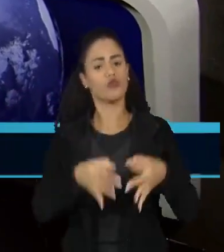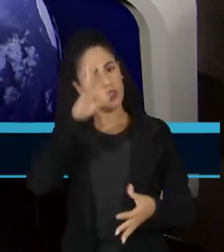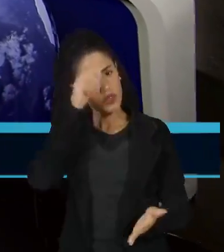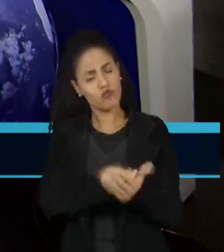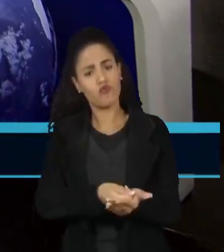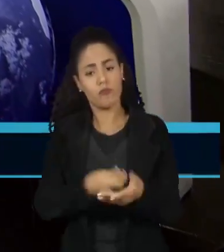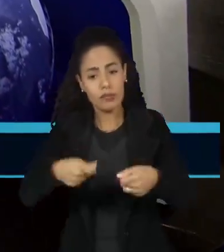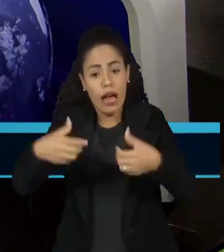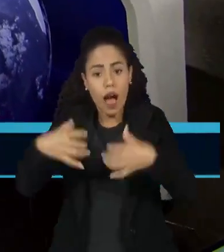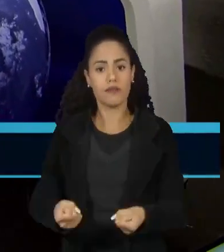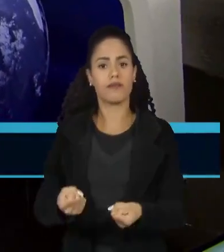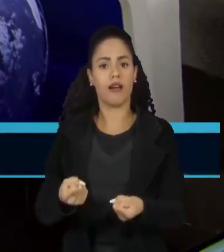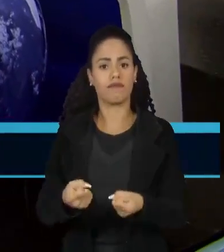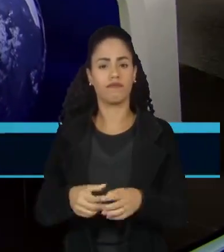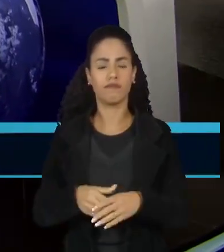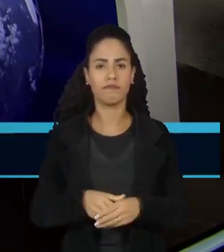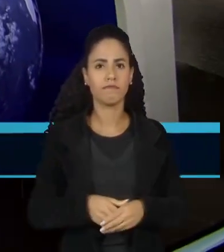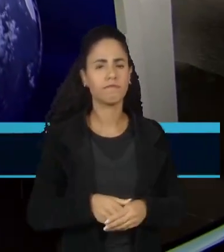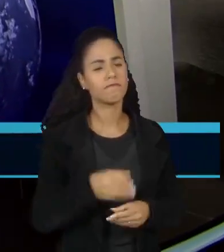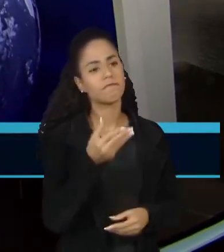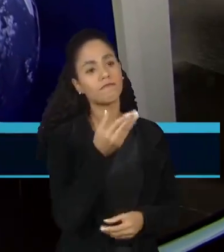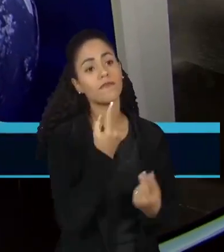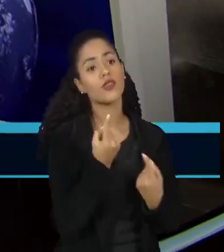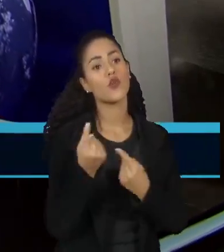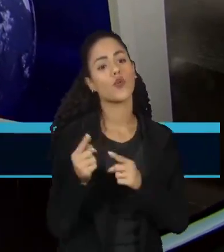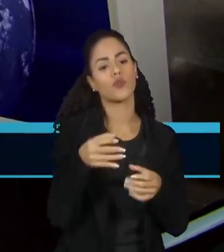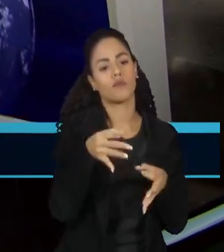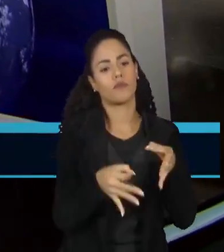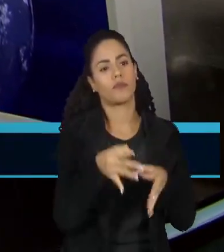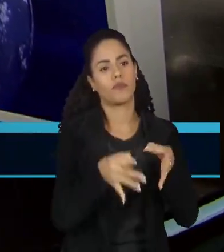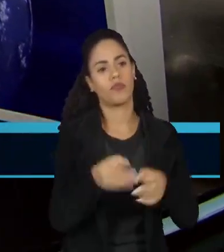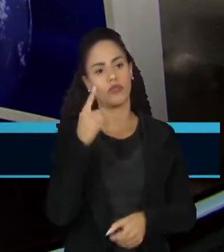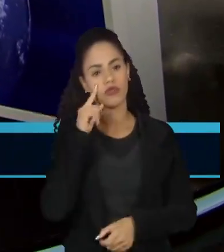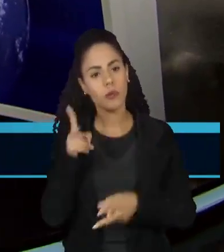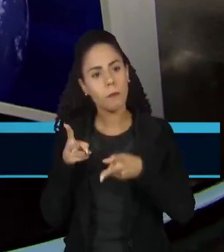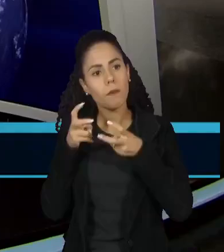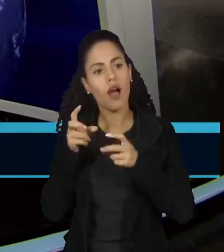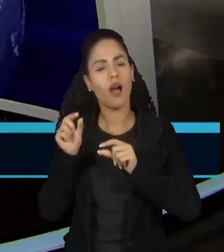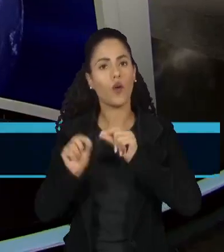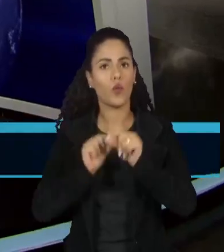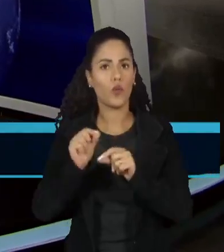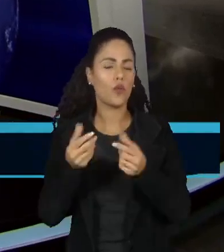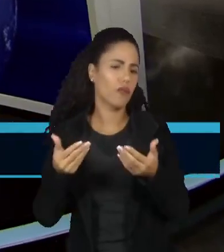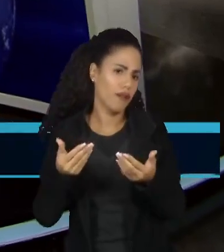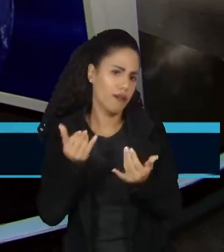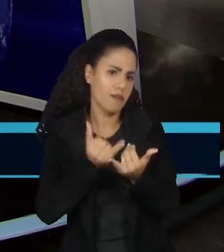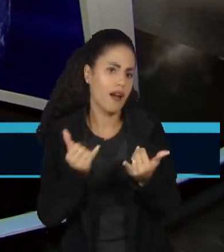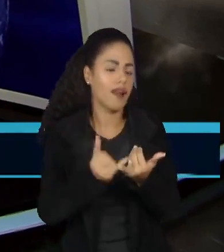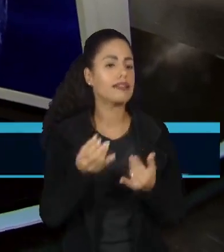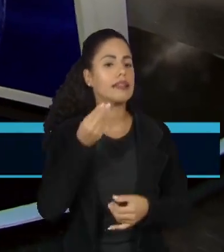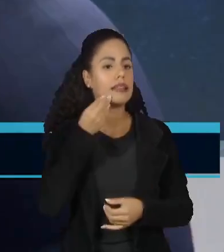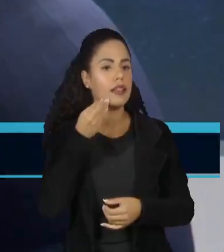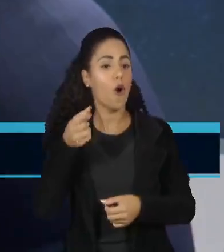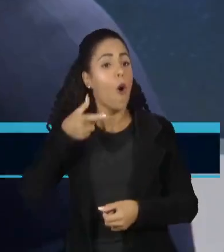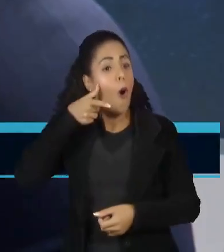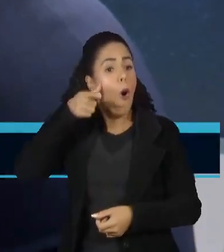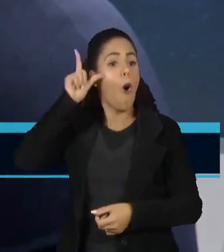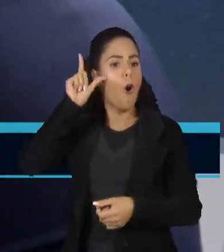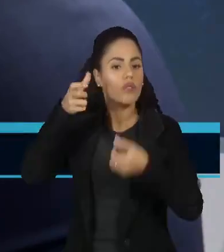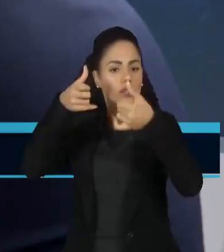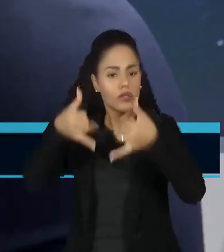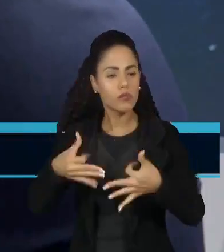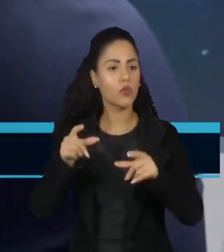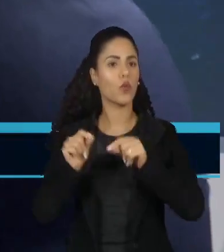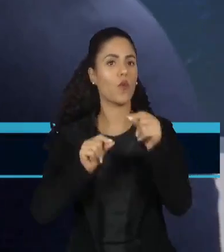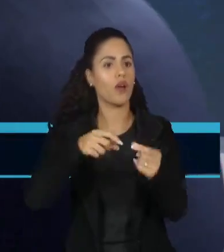Vila, com suas manifestações contra o sistema de justiça e pregando uma espécie de plebiscito eleitoral, ele citou ontem, né, que a decisão vai se dar